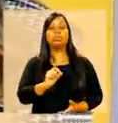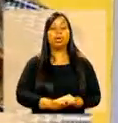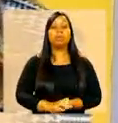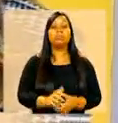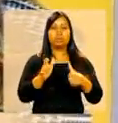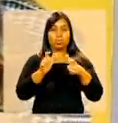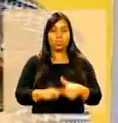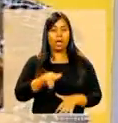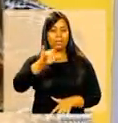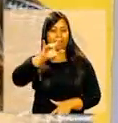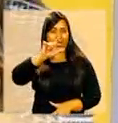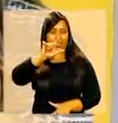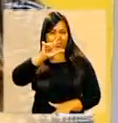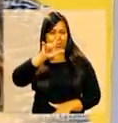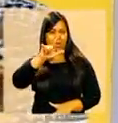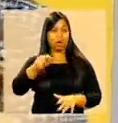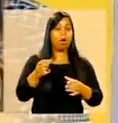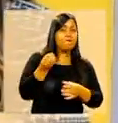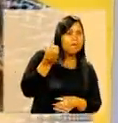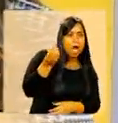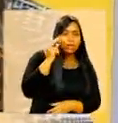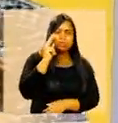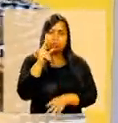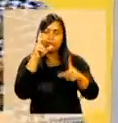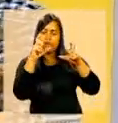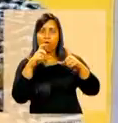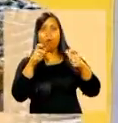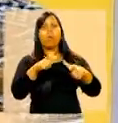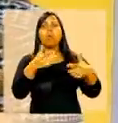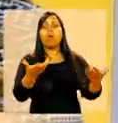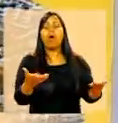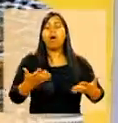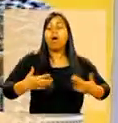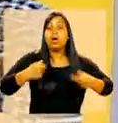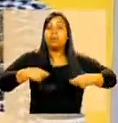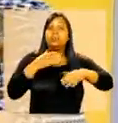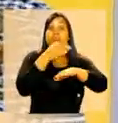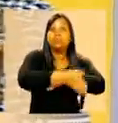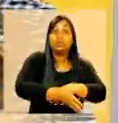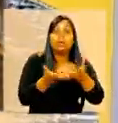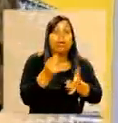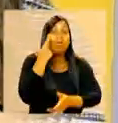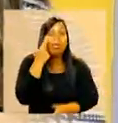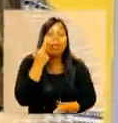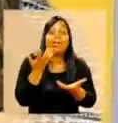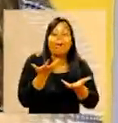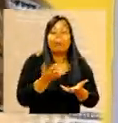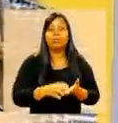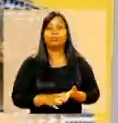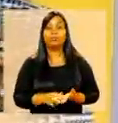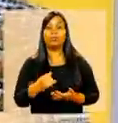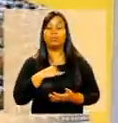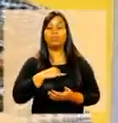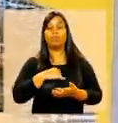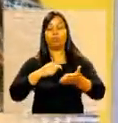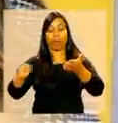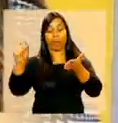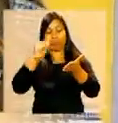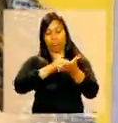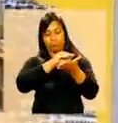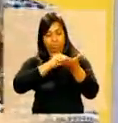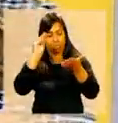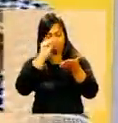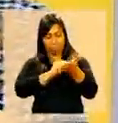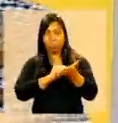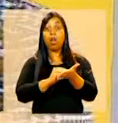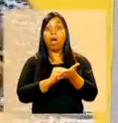no Instagram Certo. de viagens. E aí eu vejo algumas fotos e falo, meu Deus, onde é isso? Eu preciso chegar lá. Então, aí eu coloco na minha lista